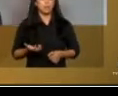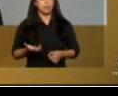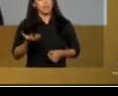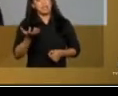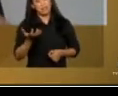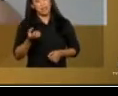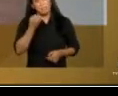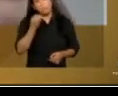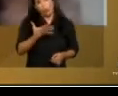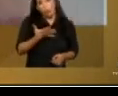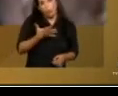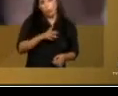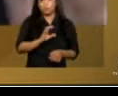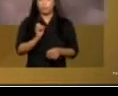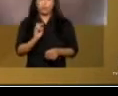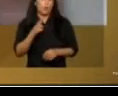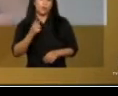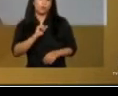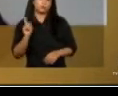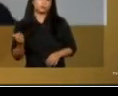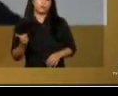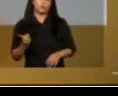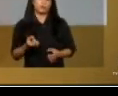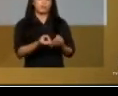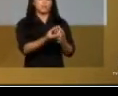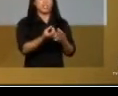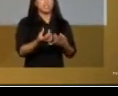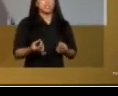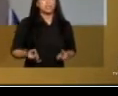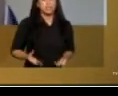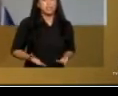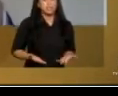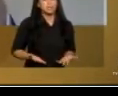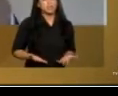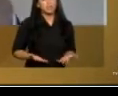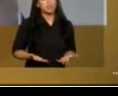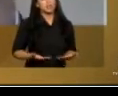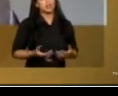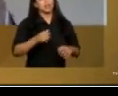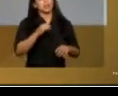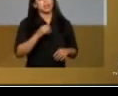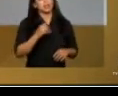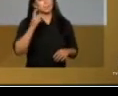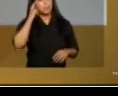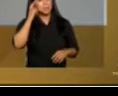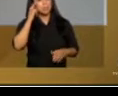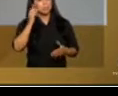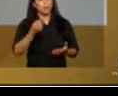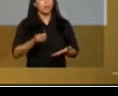louvável ou não, de se desfazer de ativos que considera supérfluos para fazer